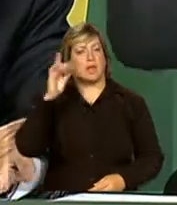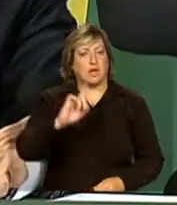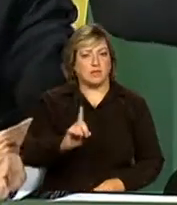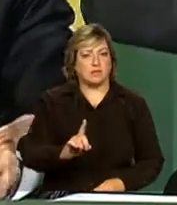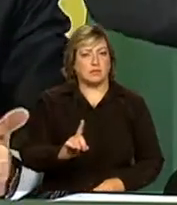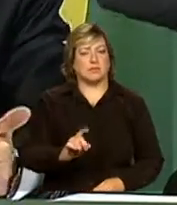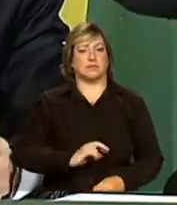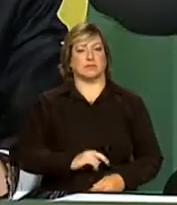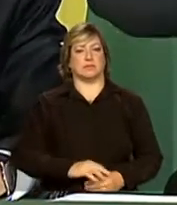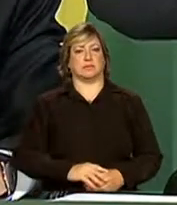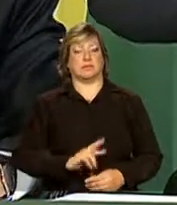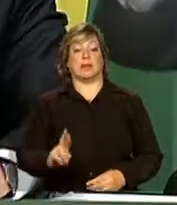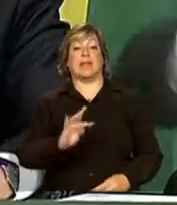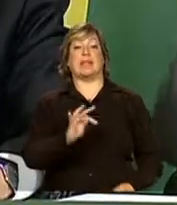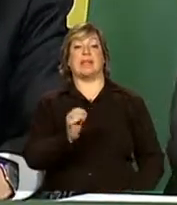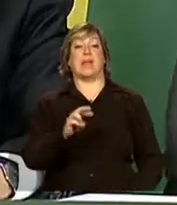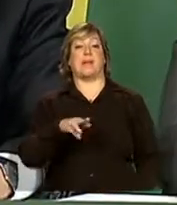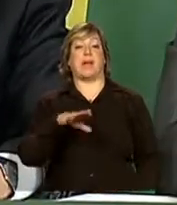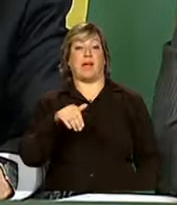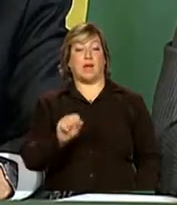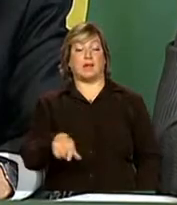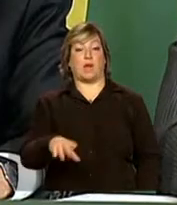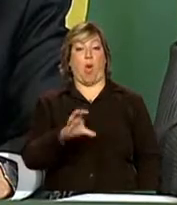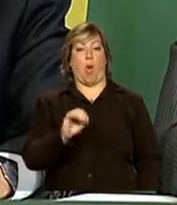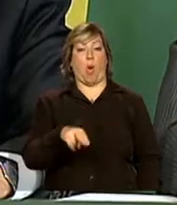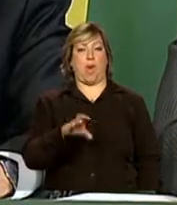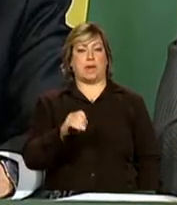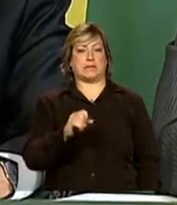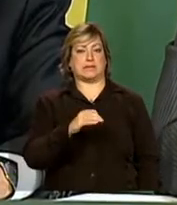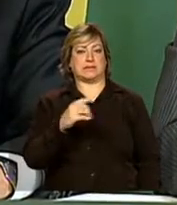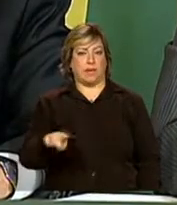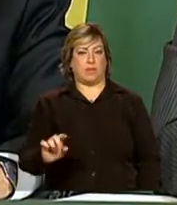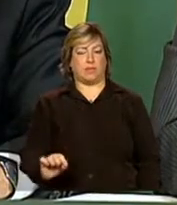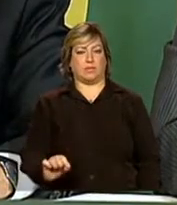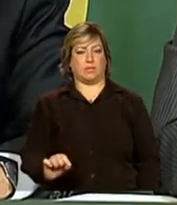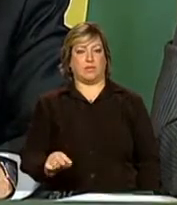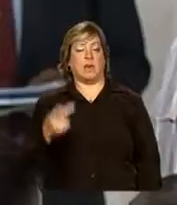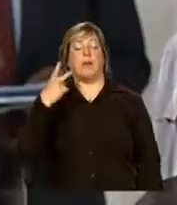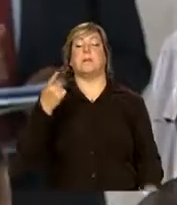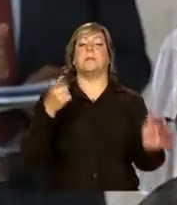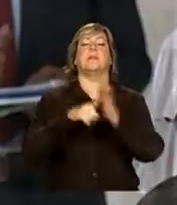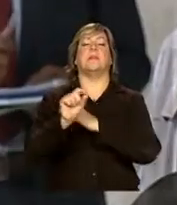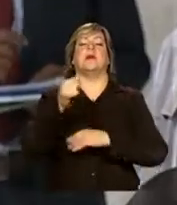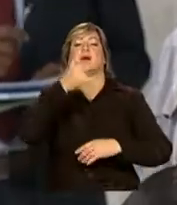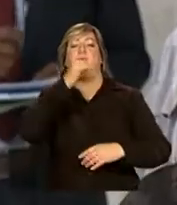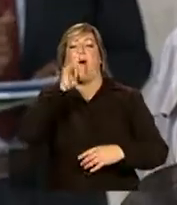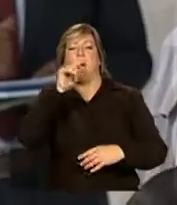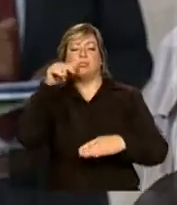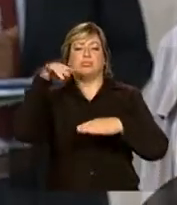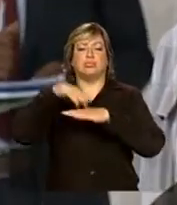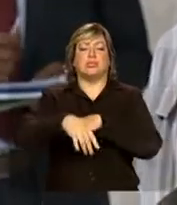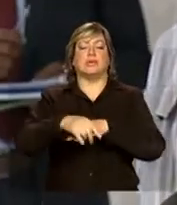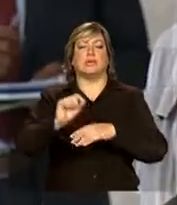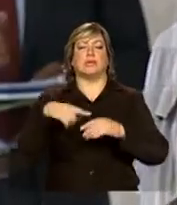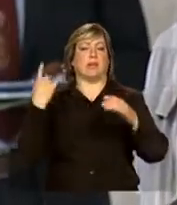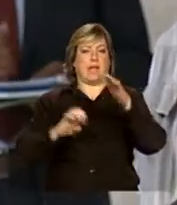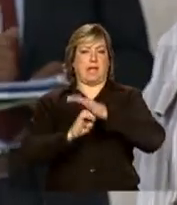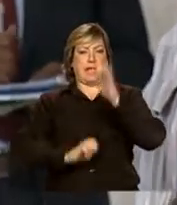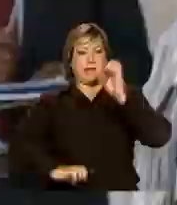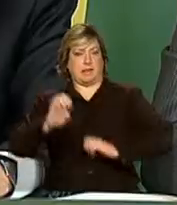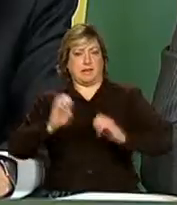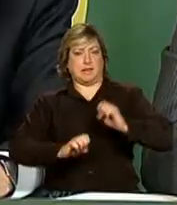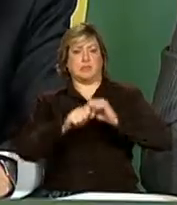As térmicas. As térmicas em regime de concessão. Tem um pouquinho de térmica. E para as hidrelétricas e para as empresas de distribuição, seria 30